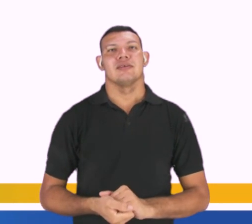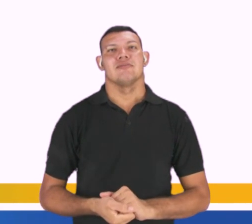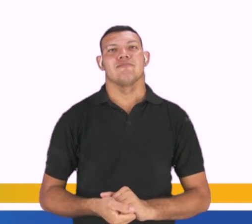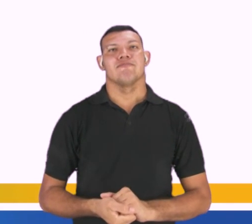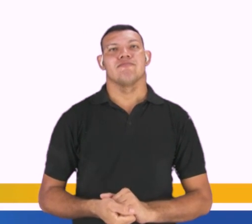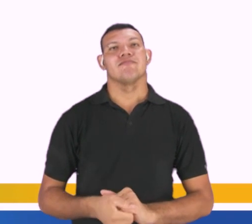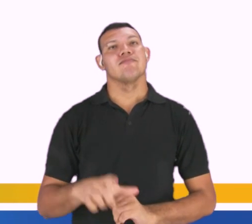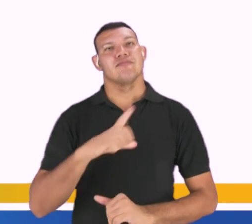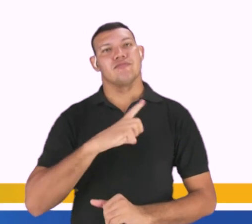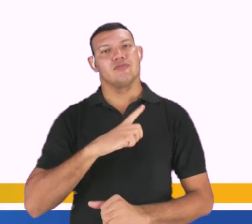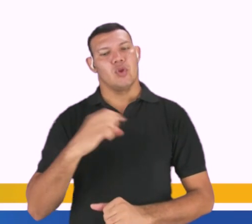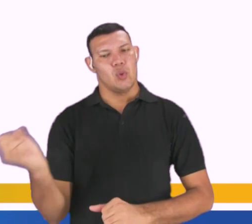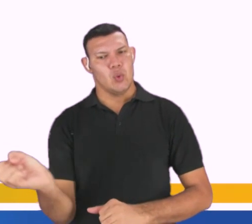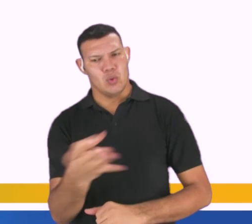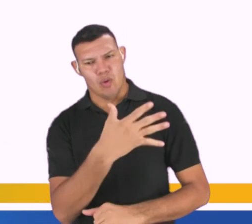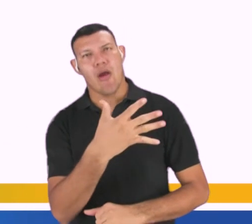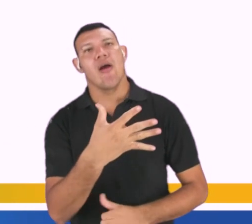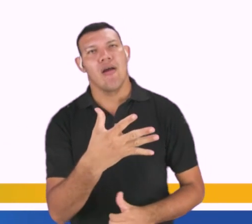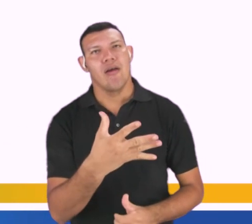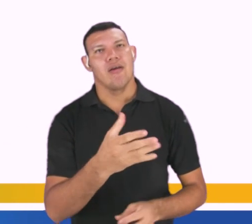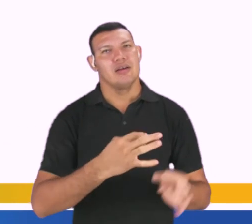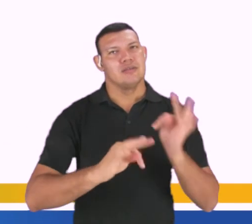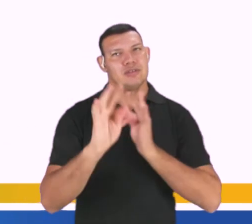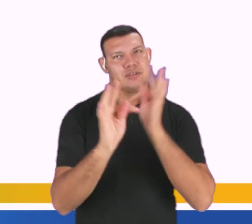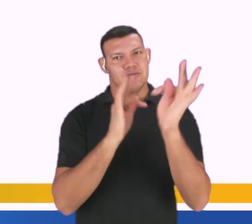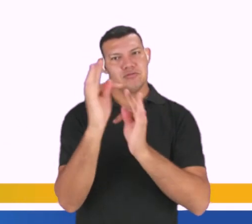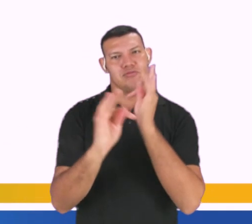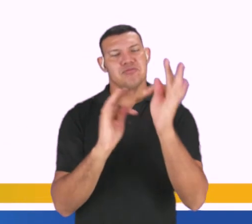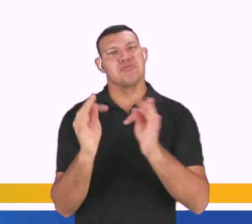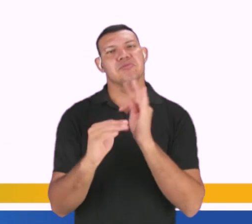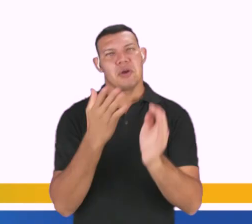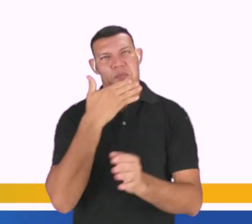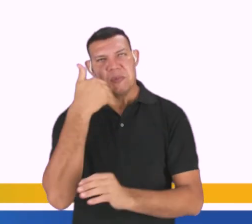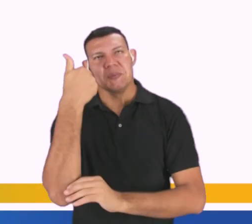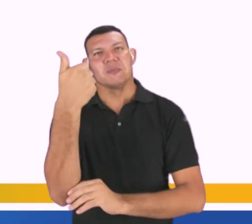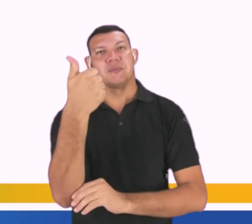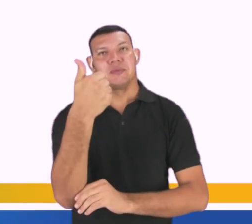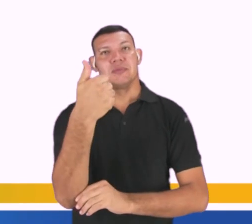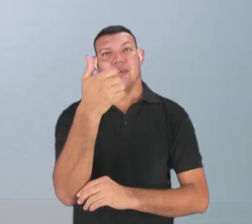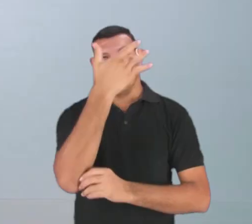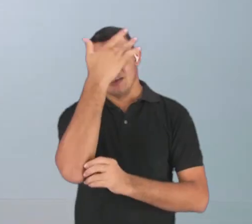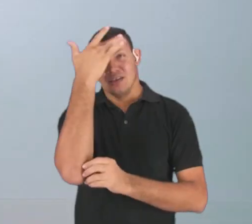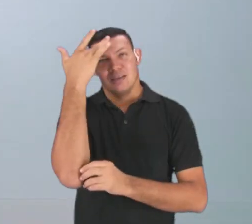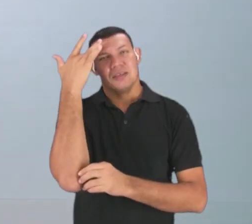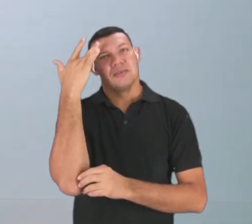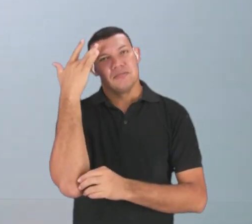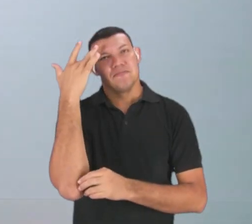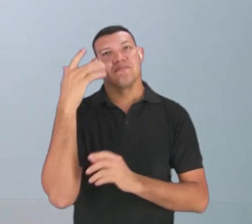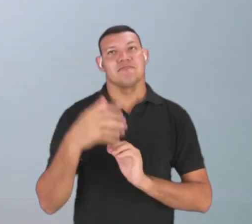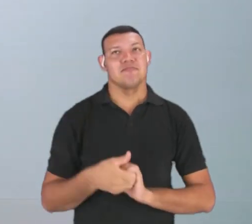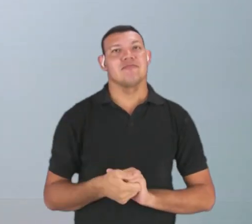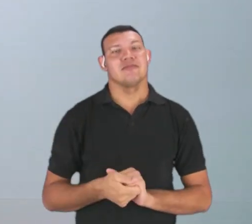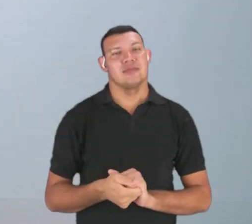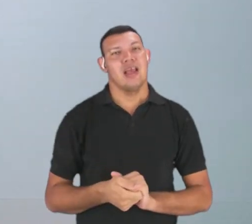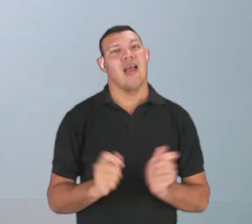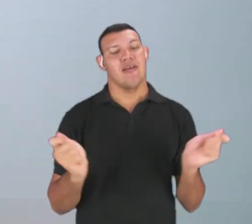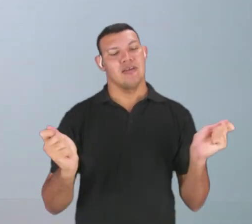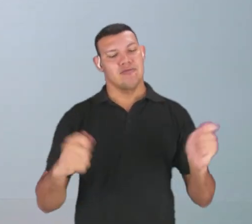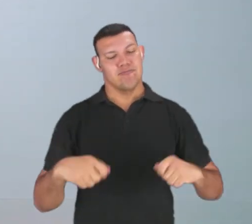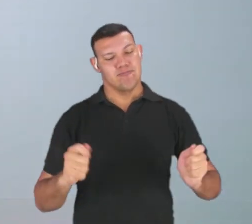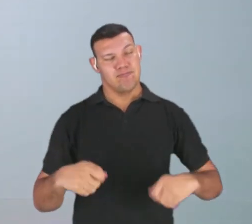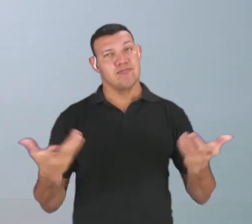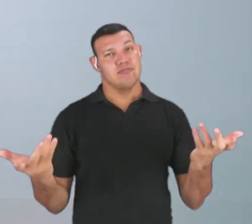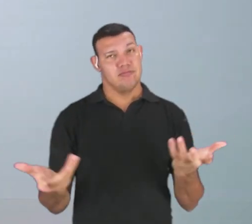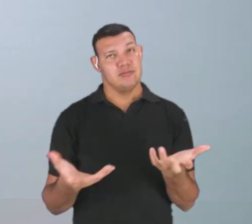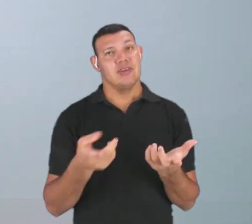Aparece algo mais novo, com uma tecnologia mais avançada, e as pessoas, inclusive, por uma necessidade,